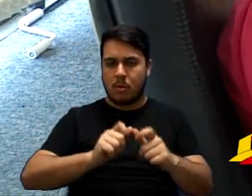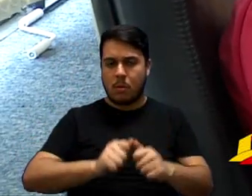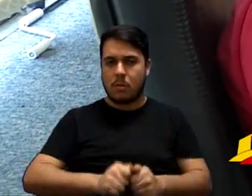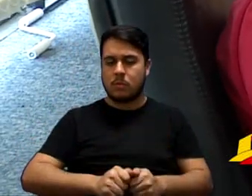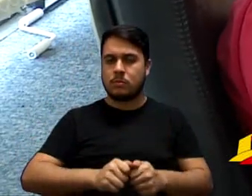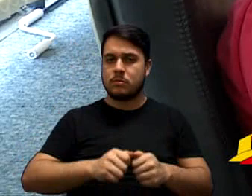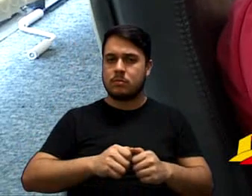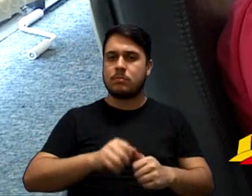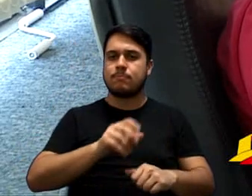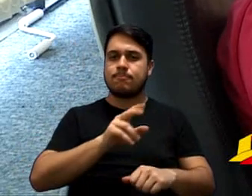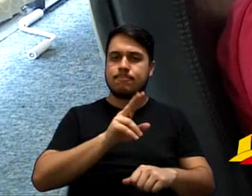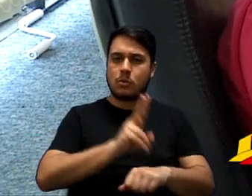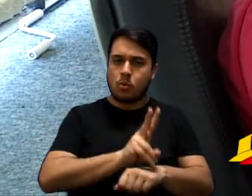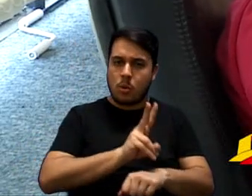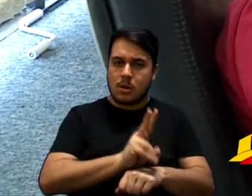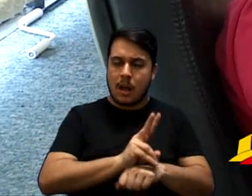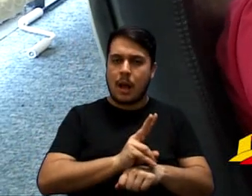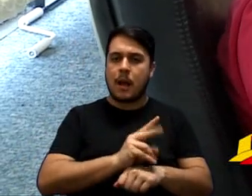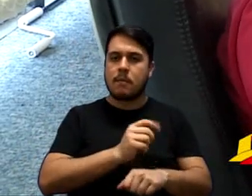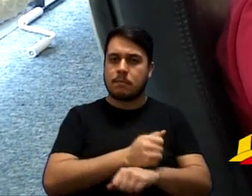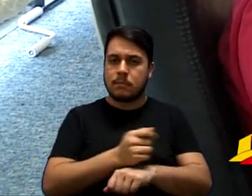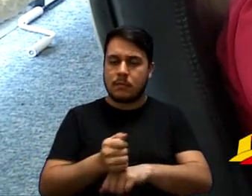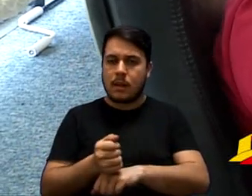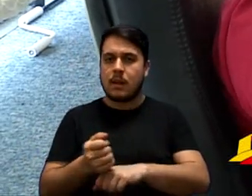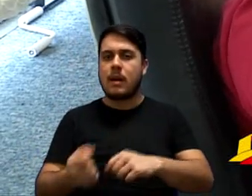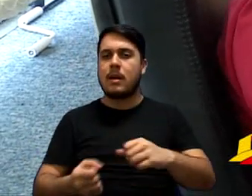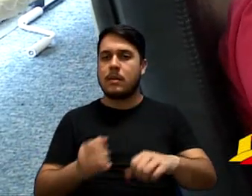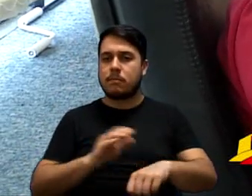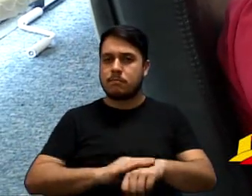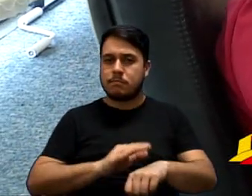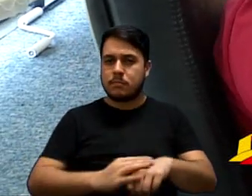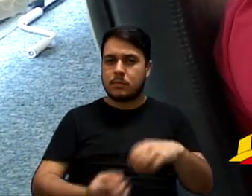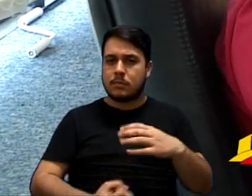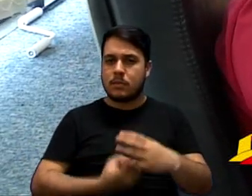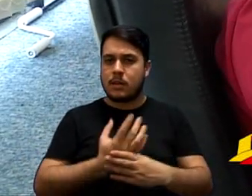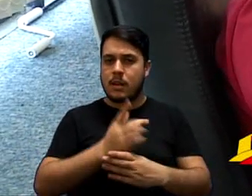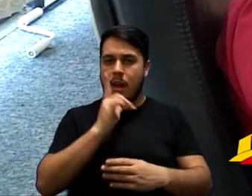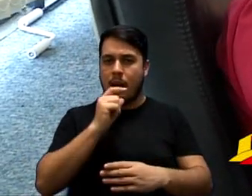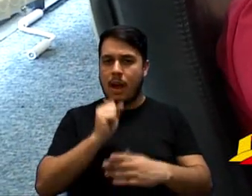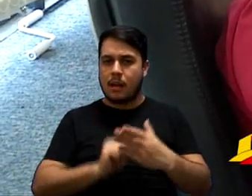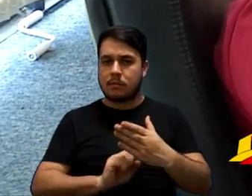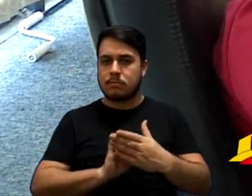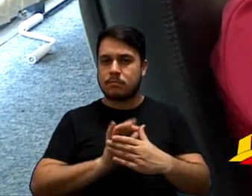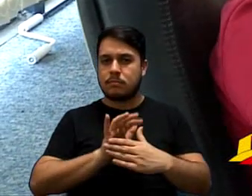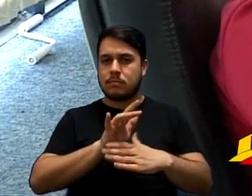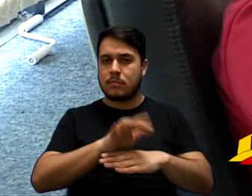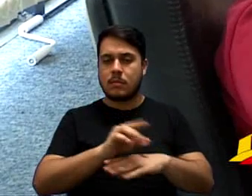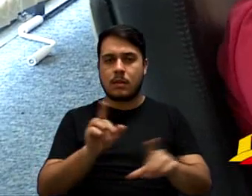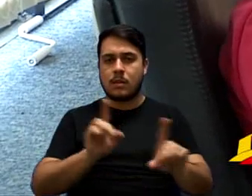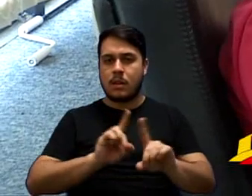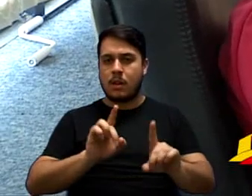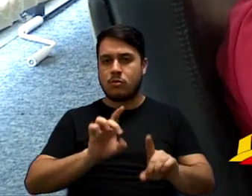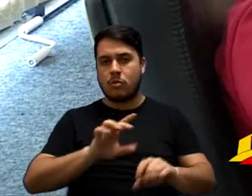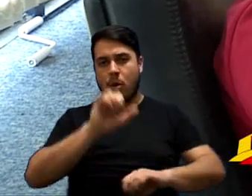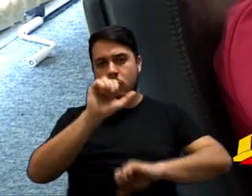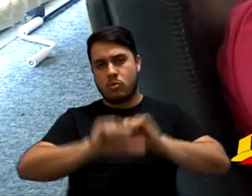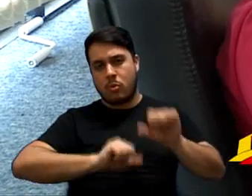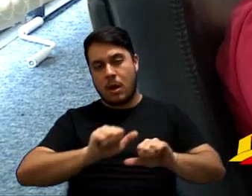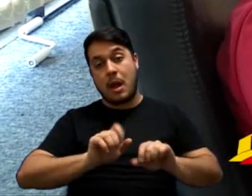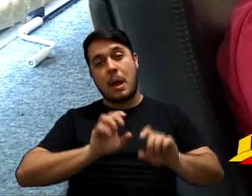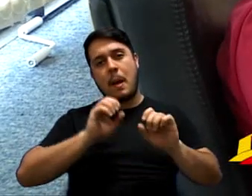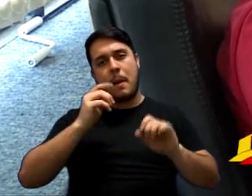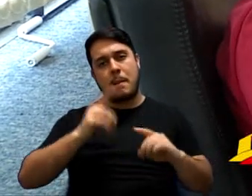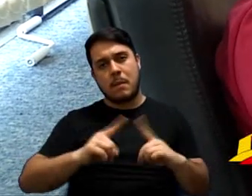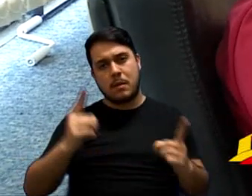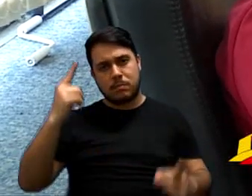refloresta para que a gente possa inclusive criar as nascentes não só recuperar não só lamentar a perda delas mas começar a